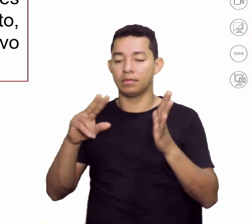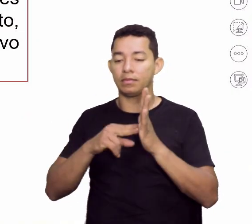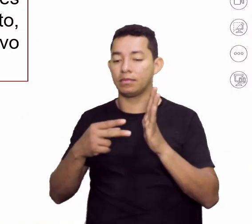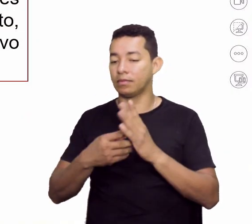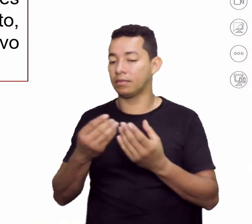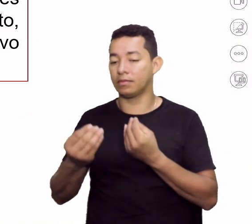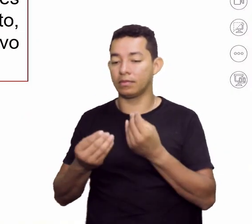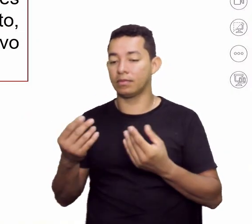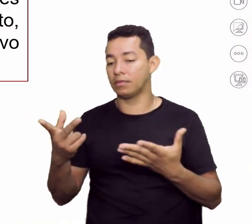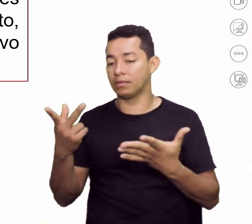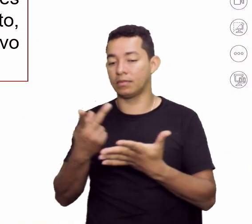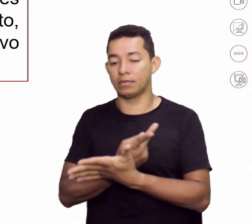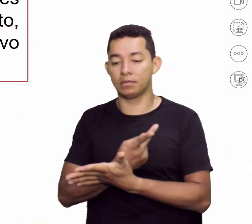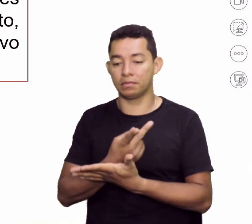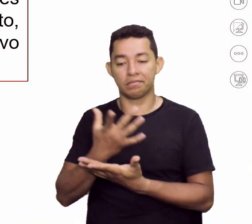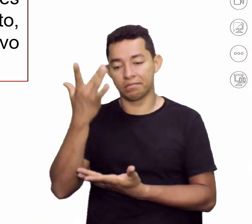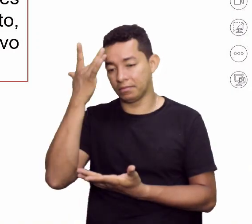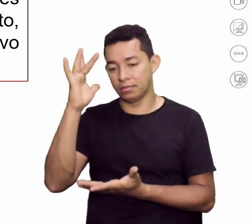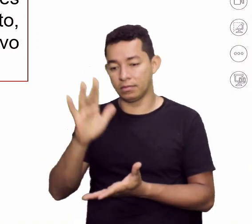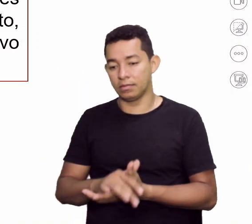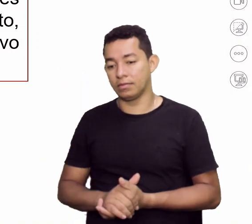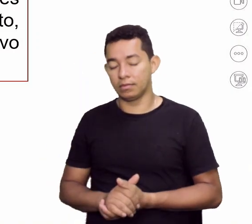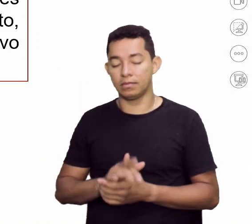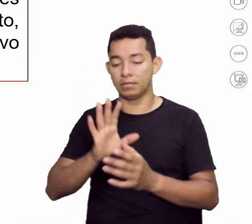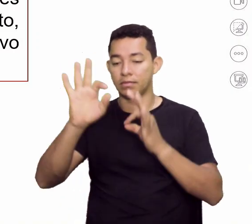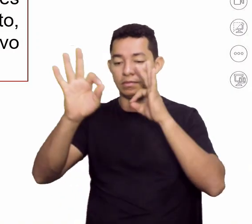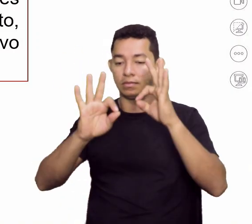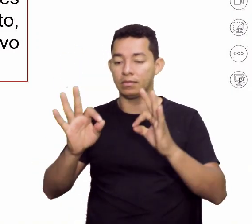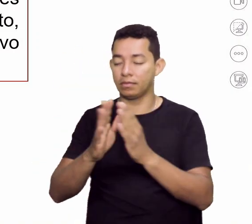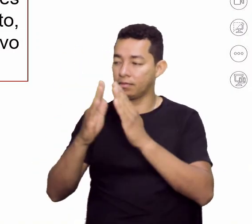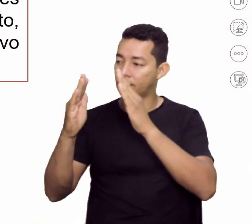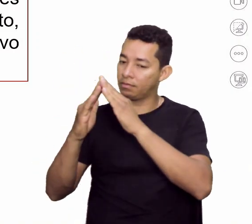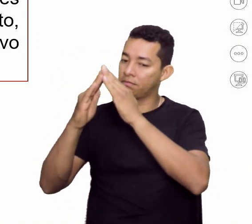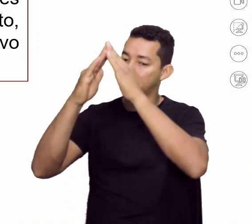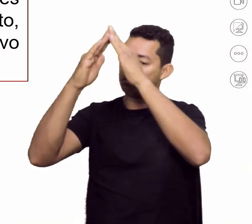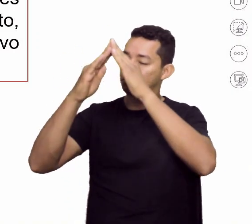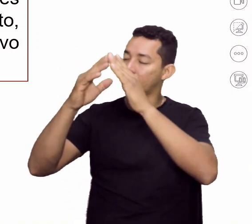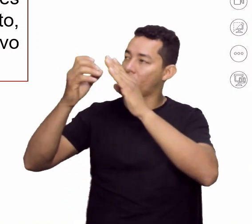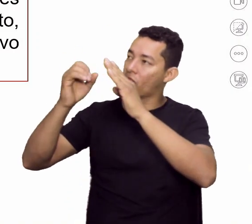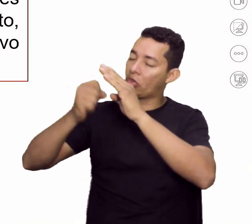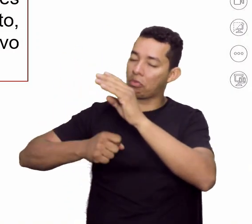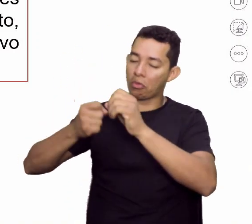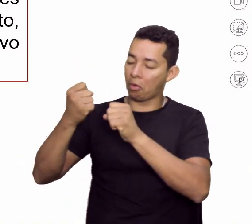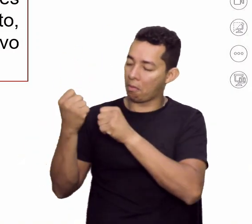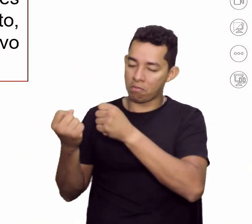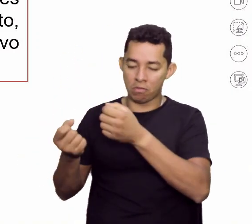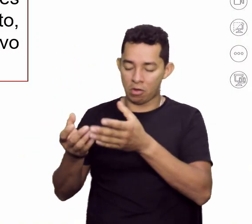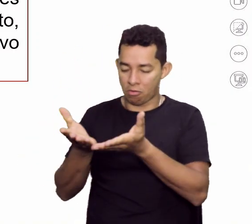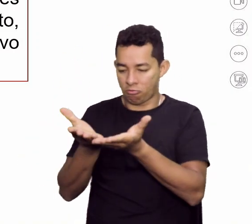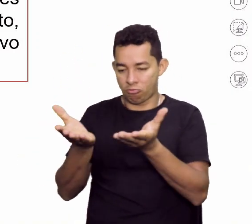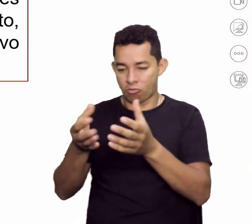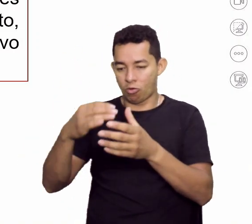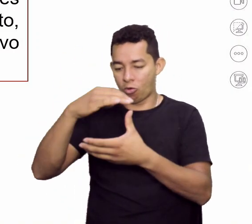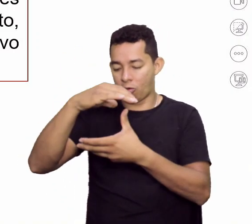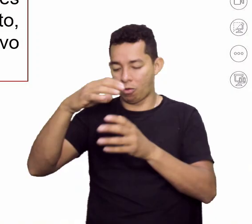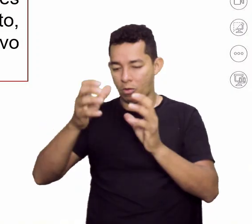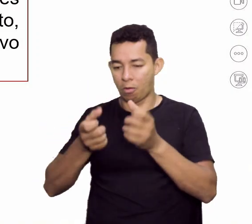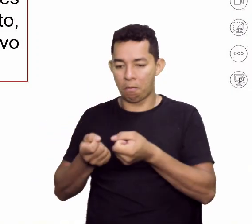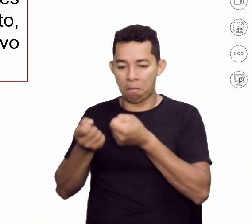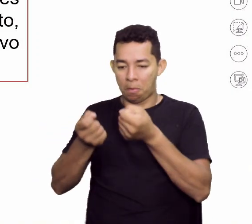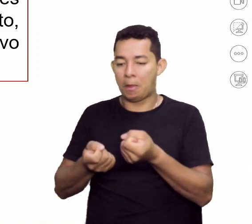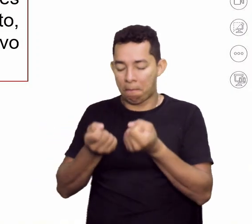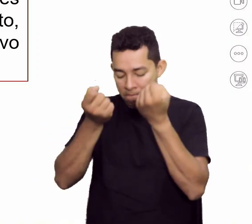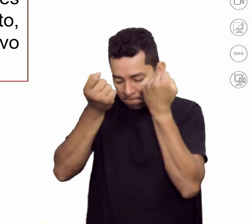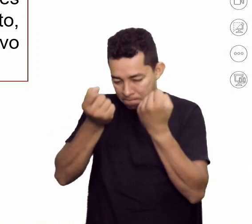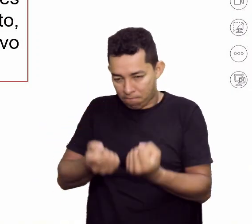foi que aconteceu. A montagem das pirâmides, que são blocos imensos de terra com